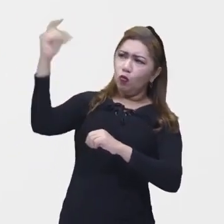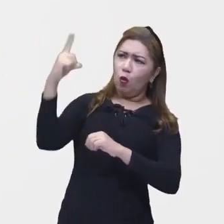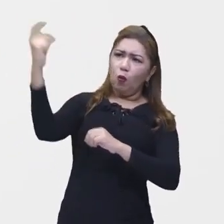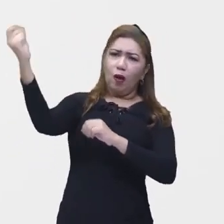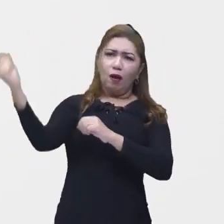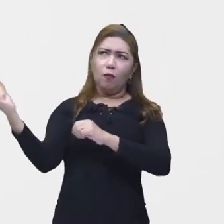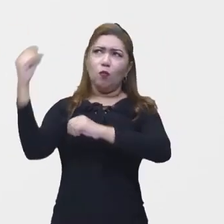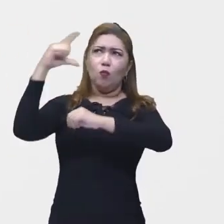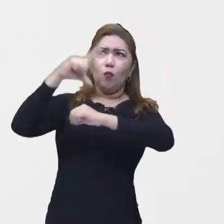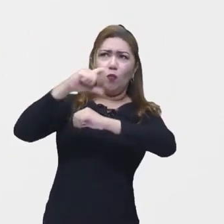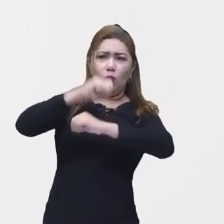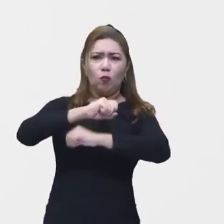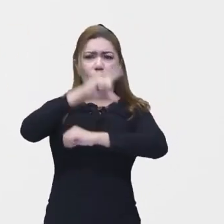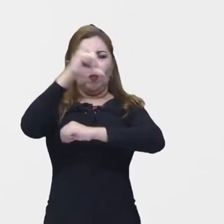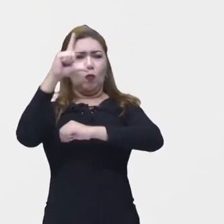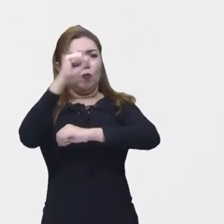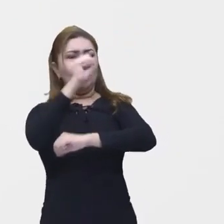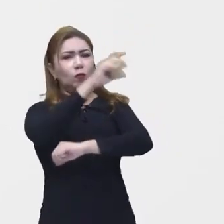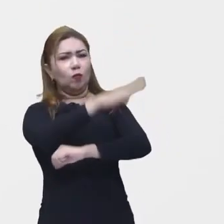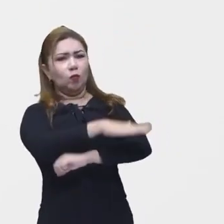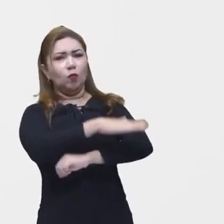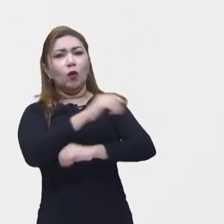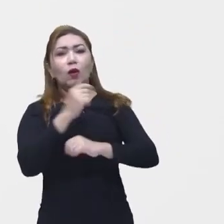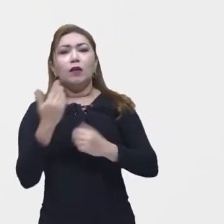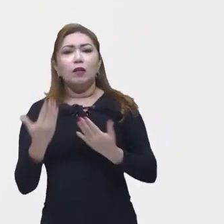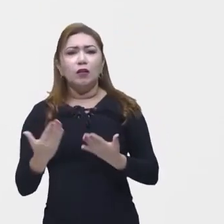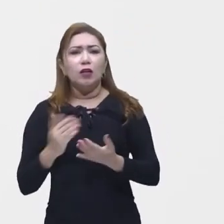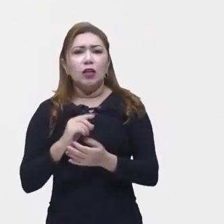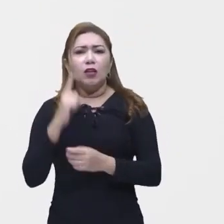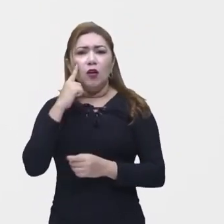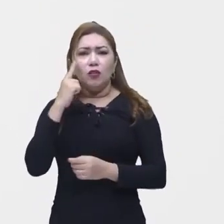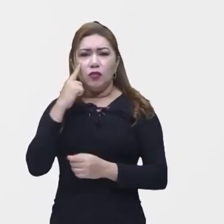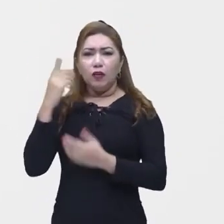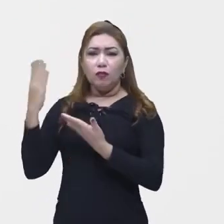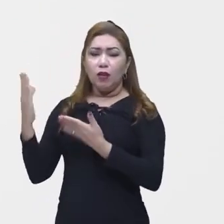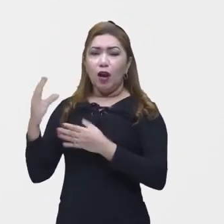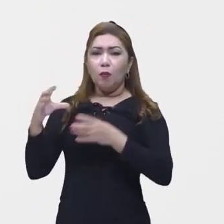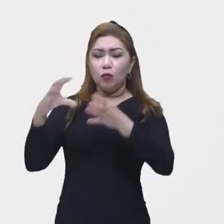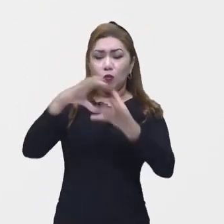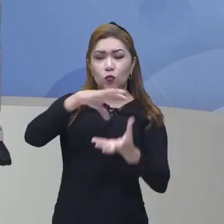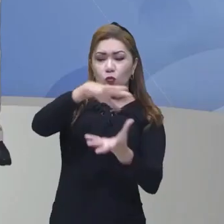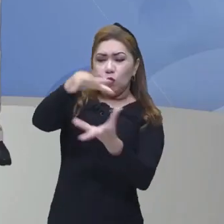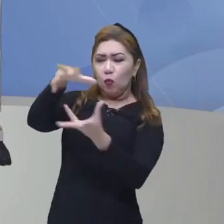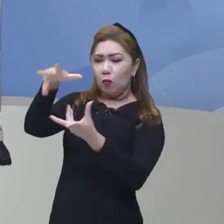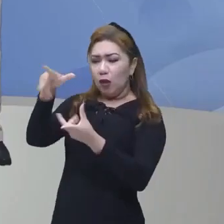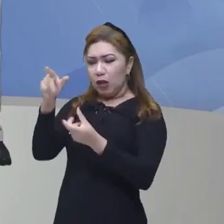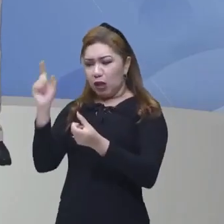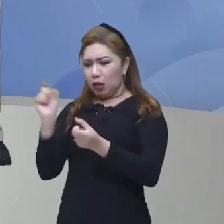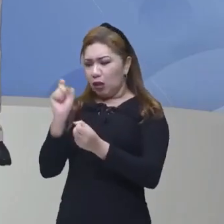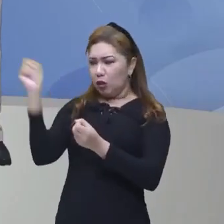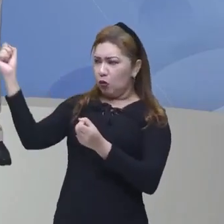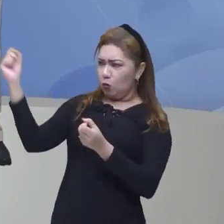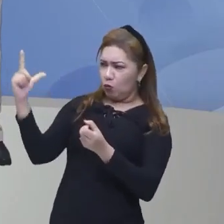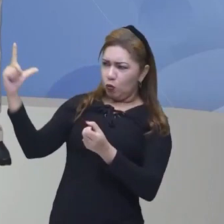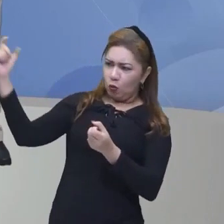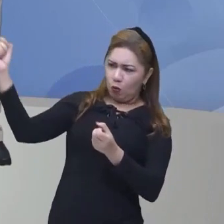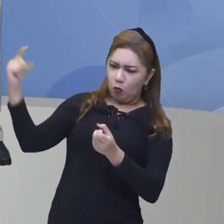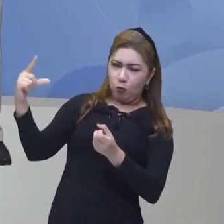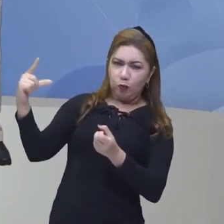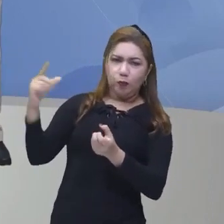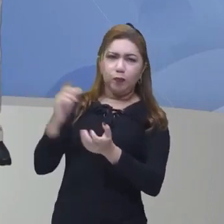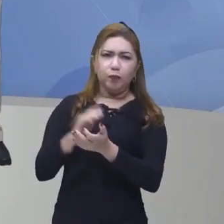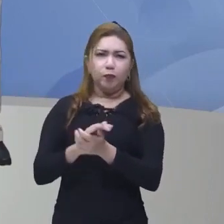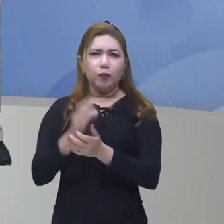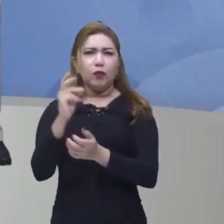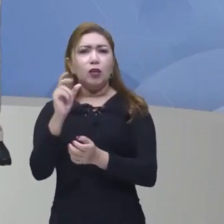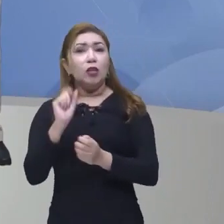é justamente a variação que fornece as horas. Aqui comigo. O relógio de sol é uma das maneiras